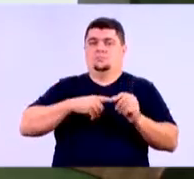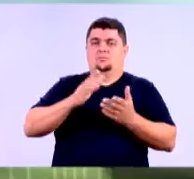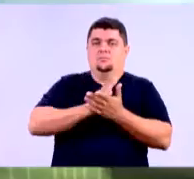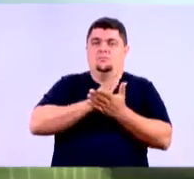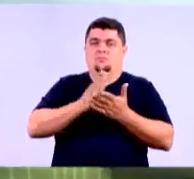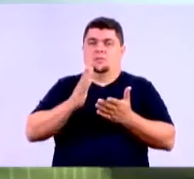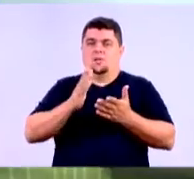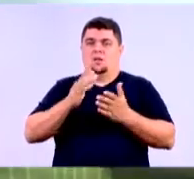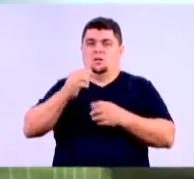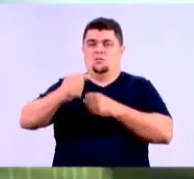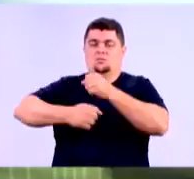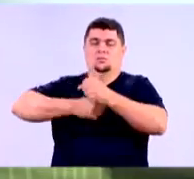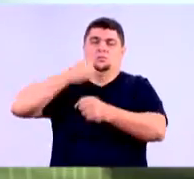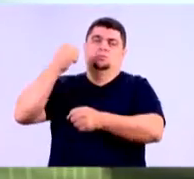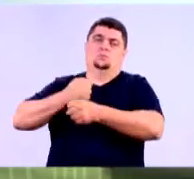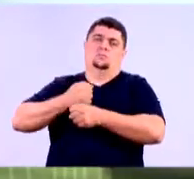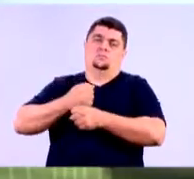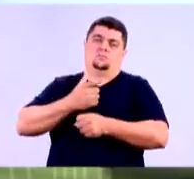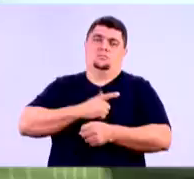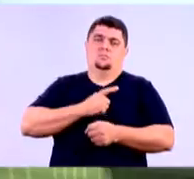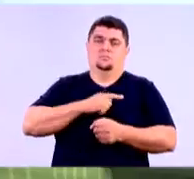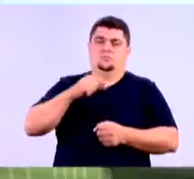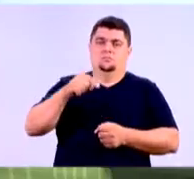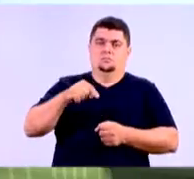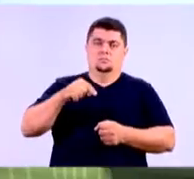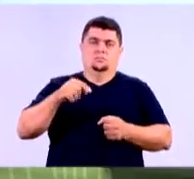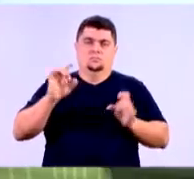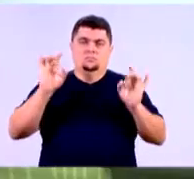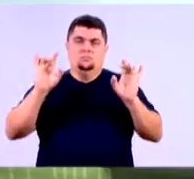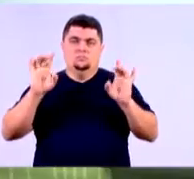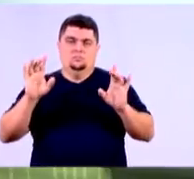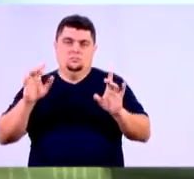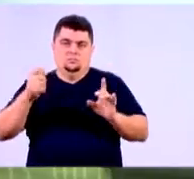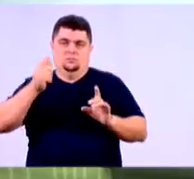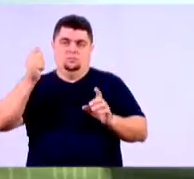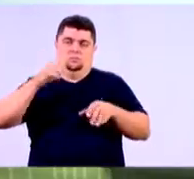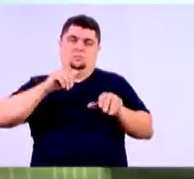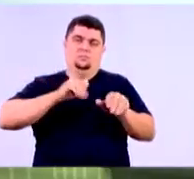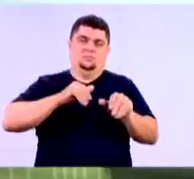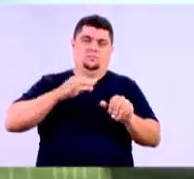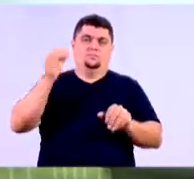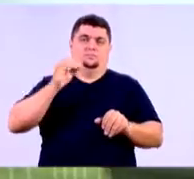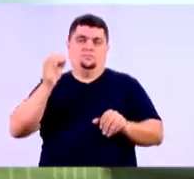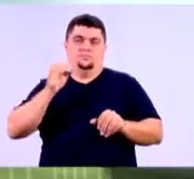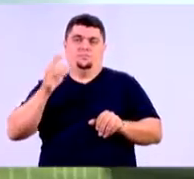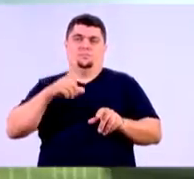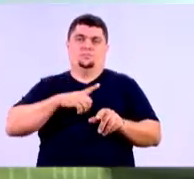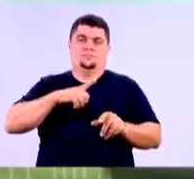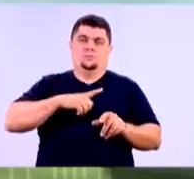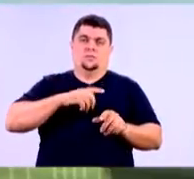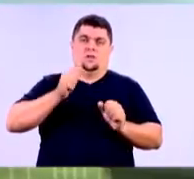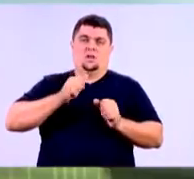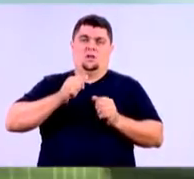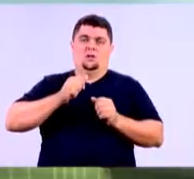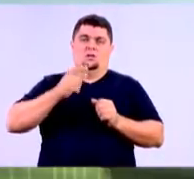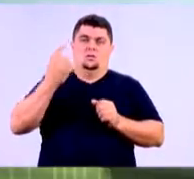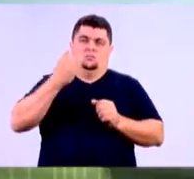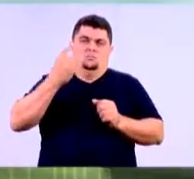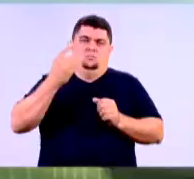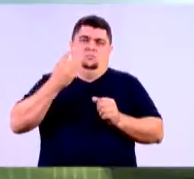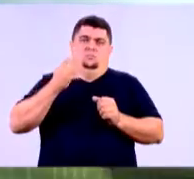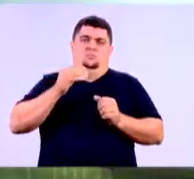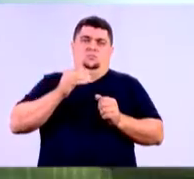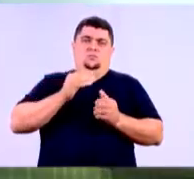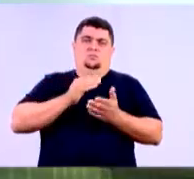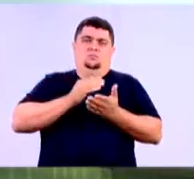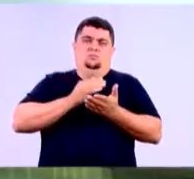não é o ano inteiro. Então, aqui, especialmente, por exemplo, no mês de agosto, setembro, outubro, quando eu posso esticar esse primeiro pagamento lá para a entrada